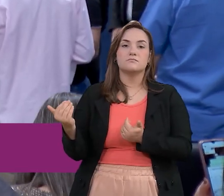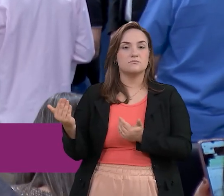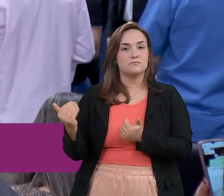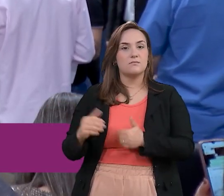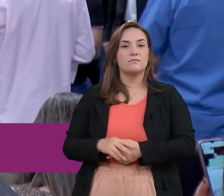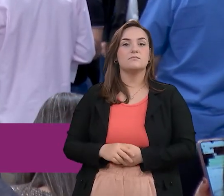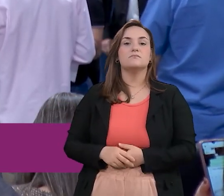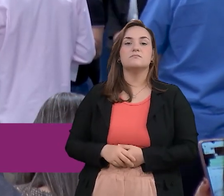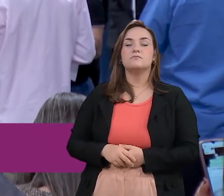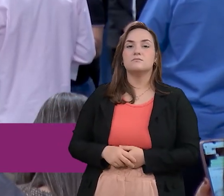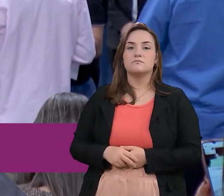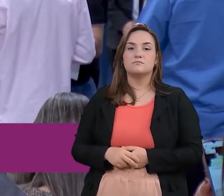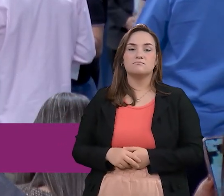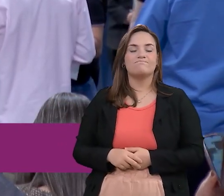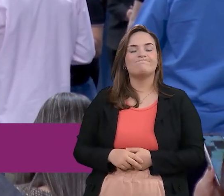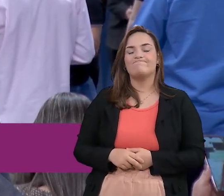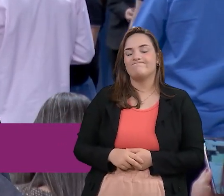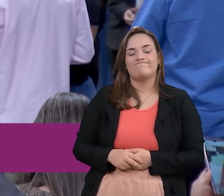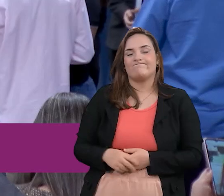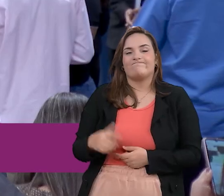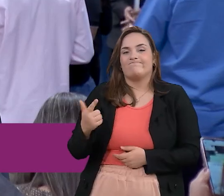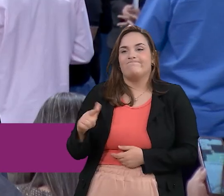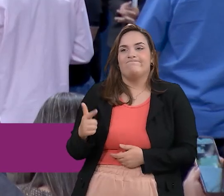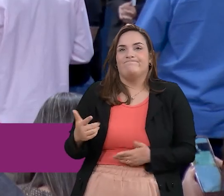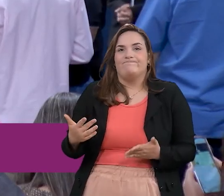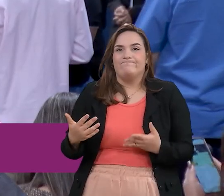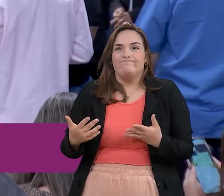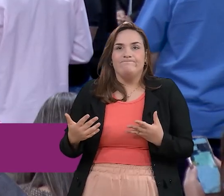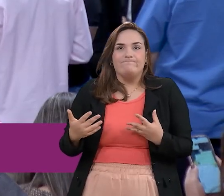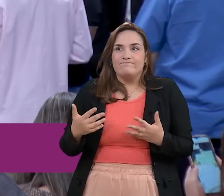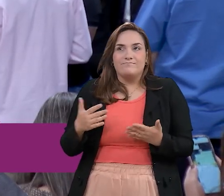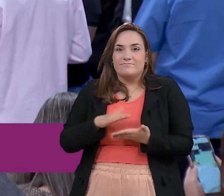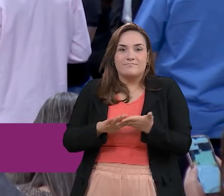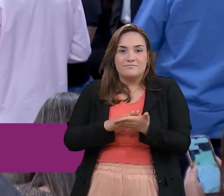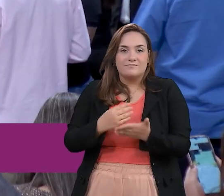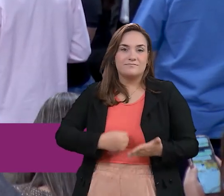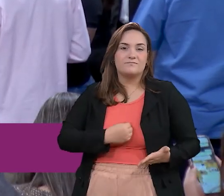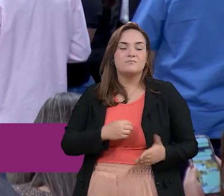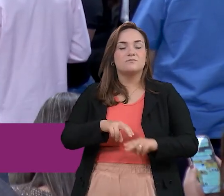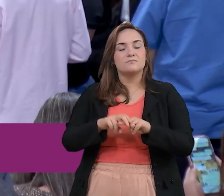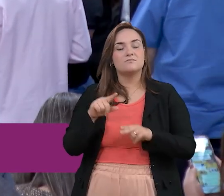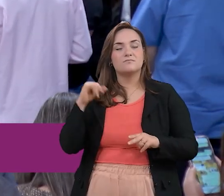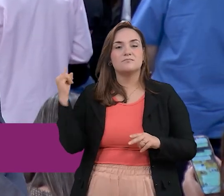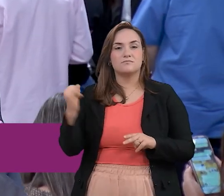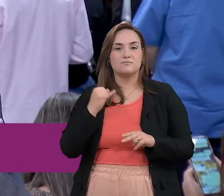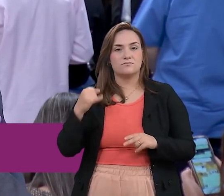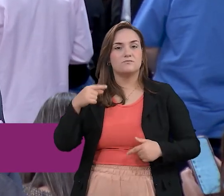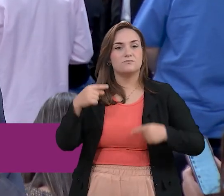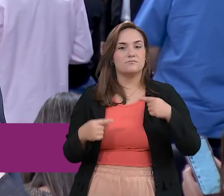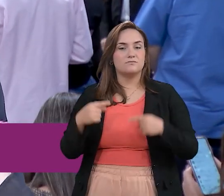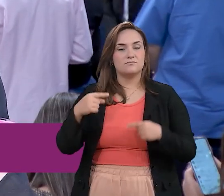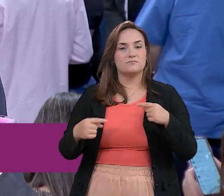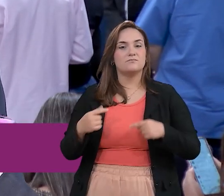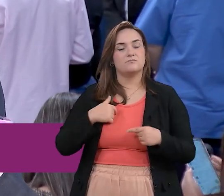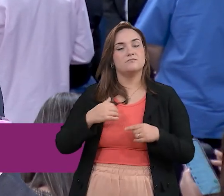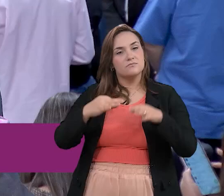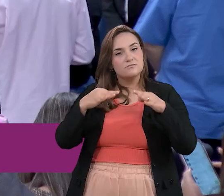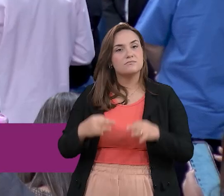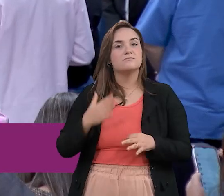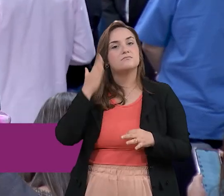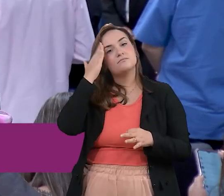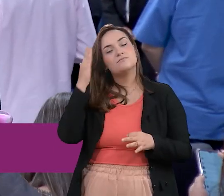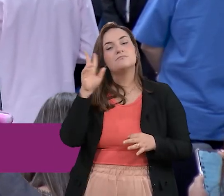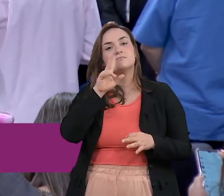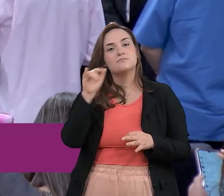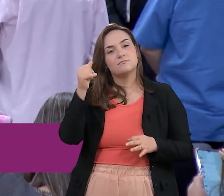crianças e adolescentes que ficaram né Realmente sem chão portanto é é importante a gente est discutindo e eu tenho certeza que será